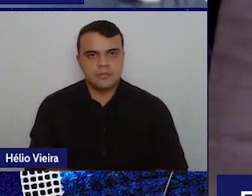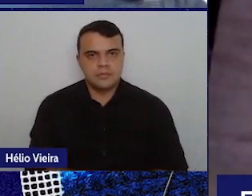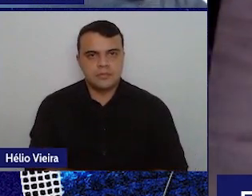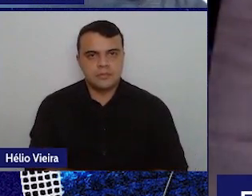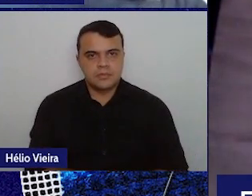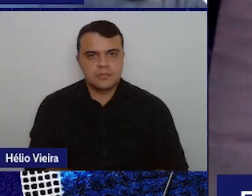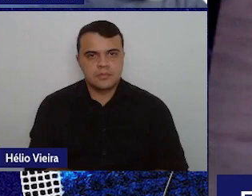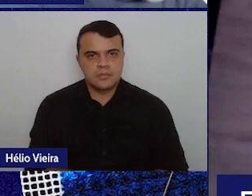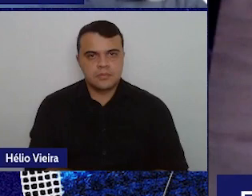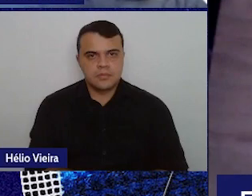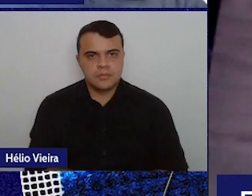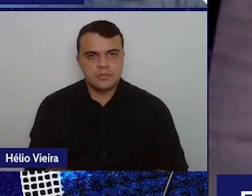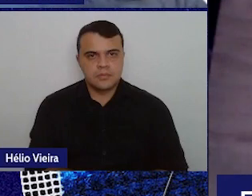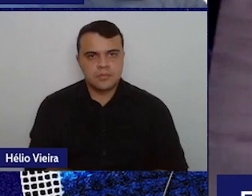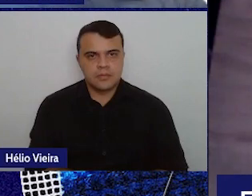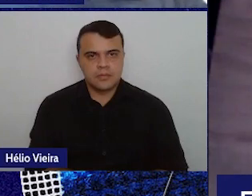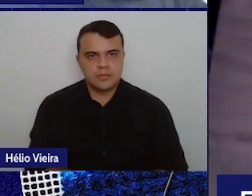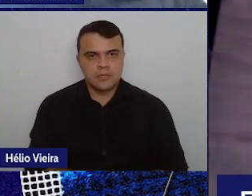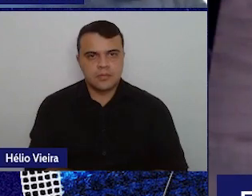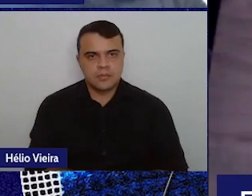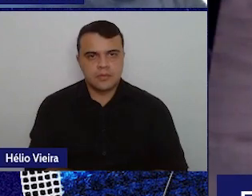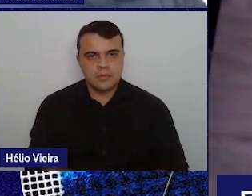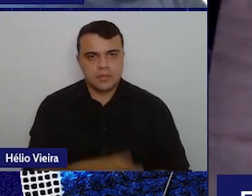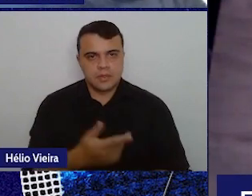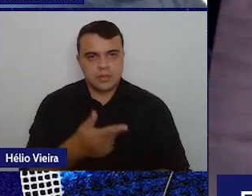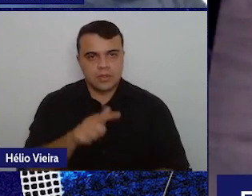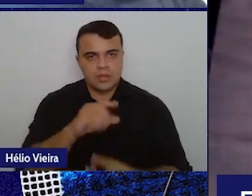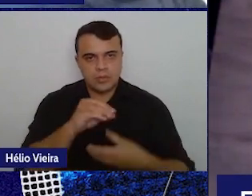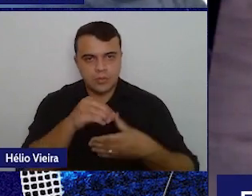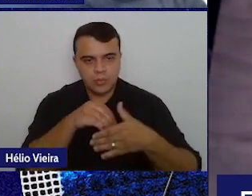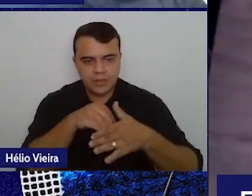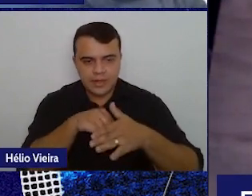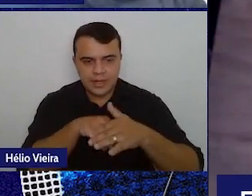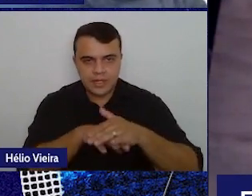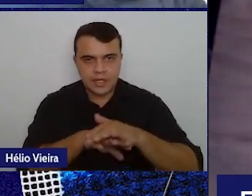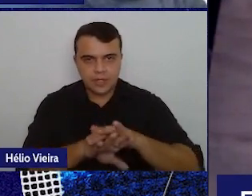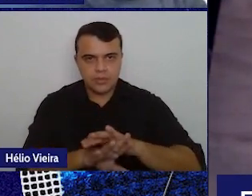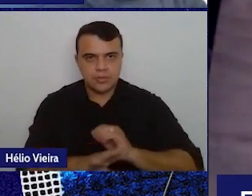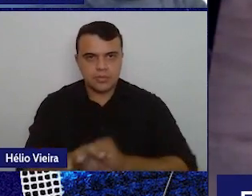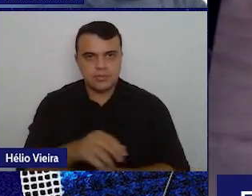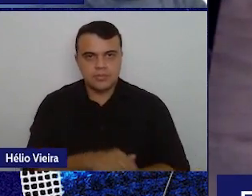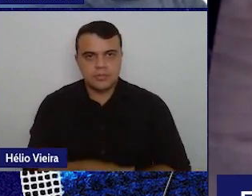e aí eu passo por dentro.